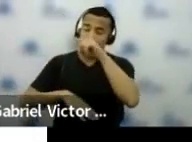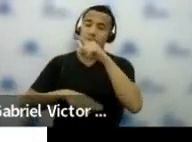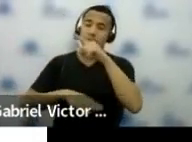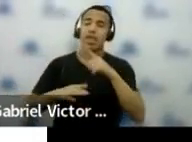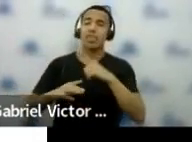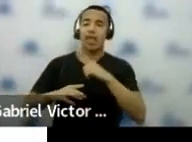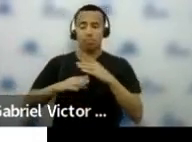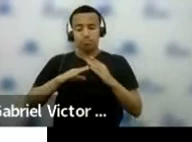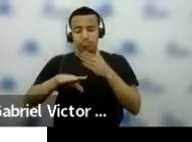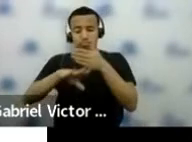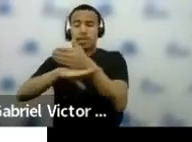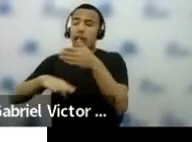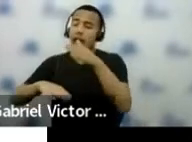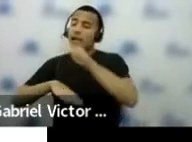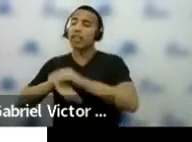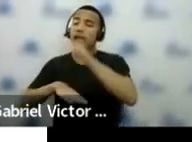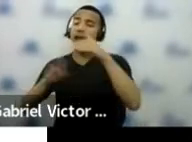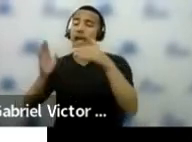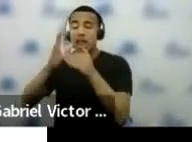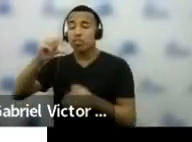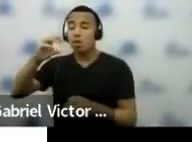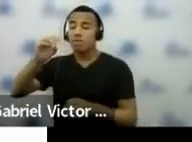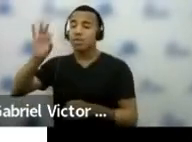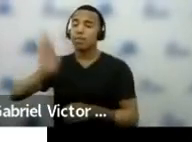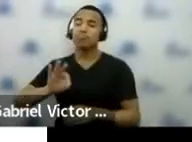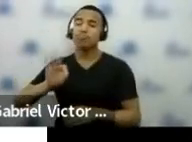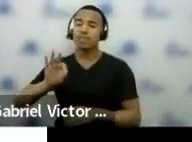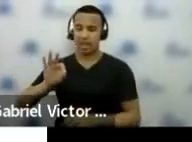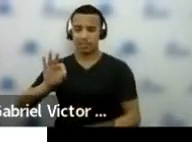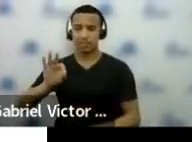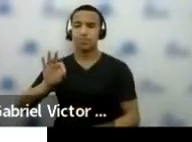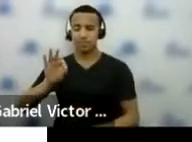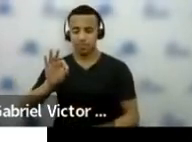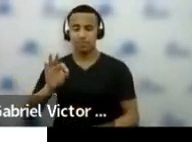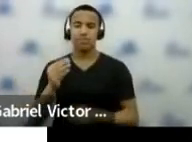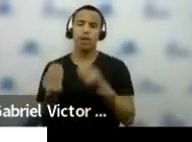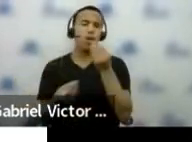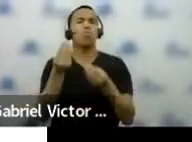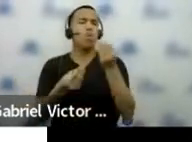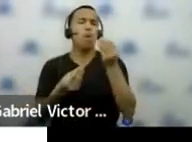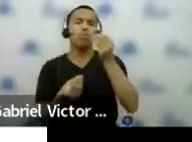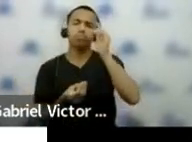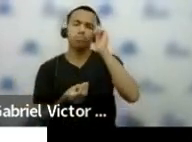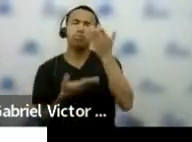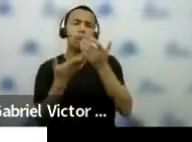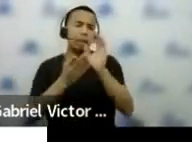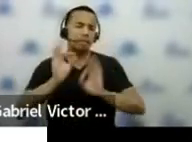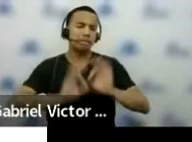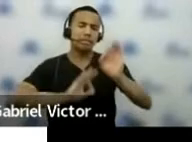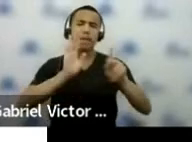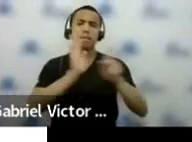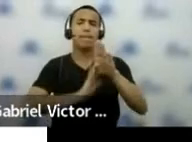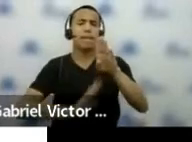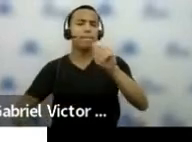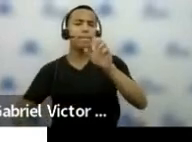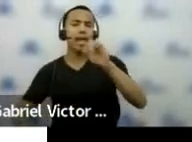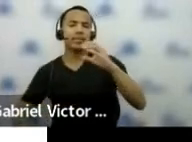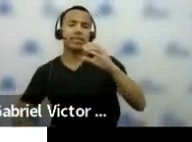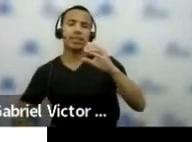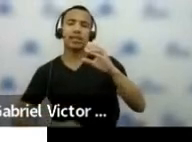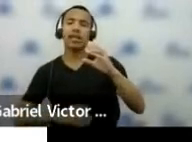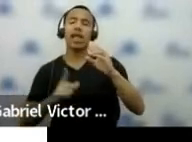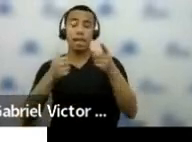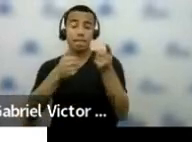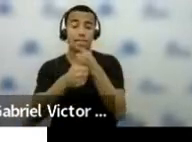até 90% do projeto. Como é que funciona a estruturação de um Basic Fund Alliance? Primeiro, a